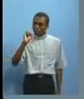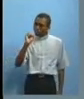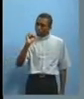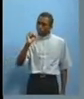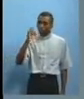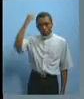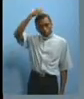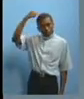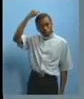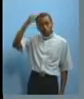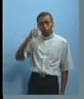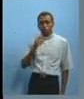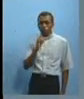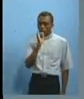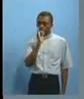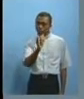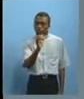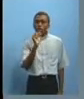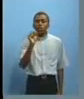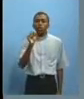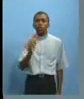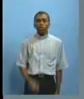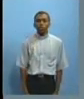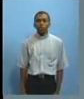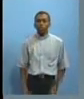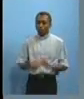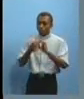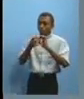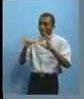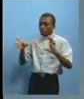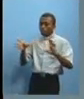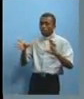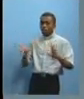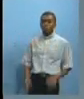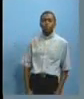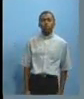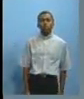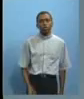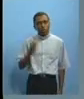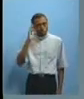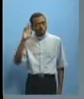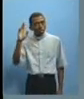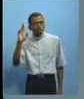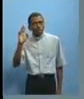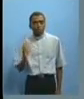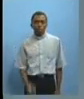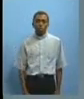Libertinagem Seguem as vias da carne e